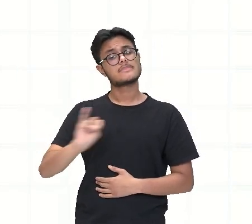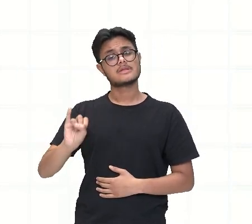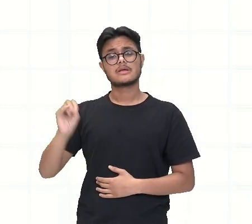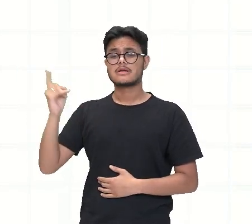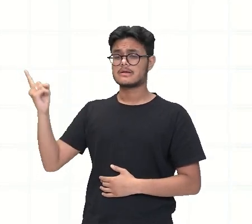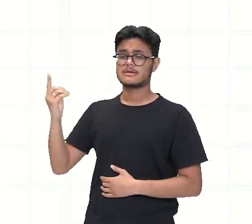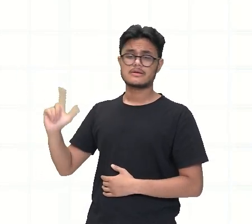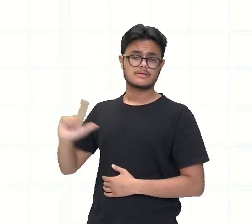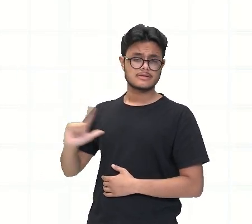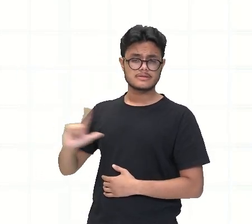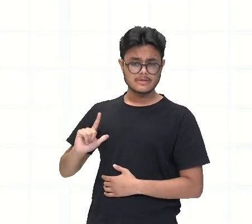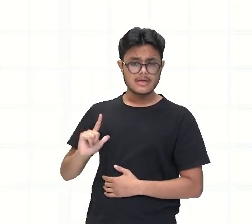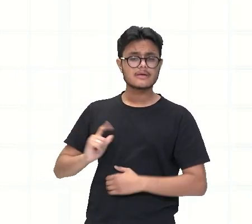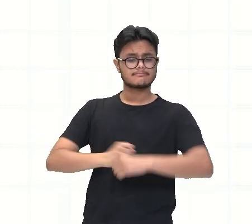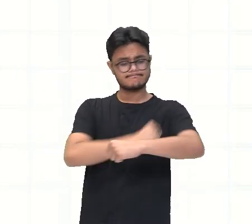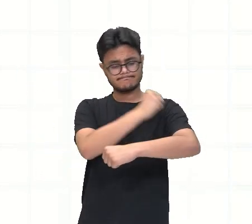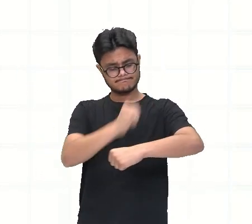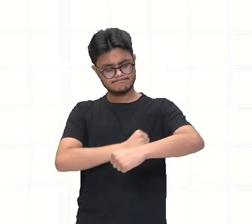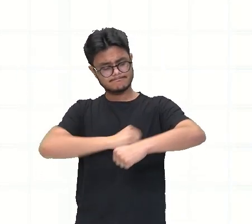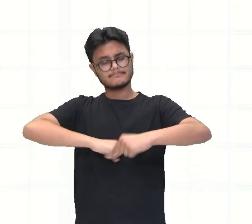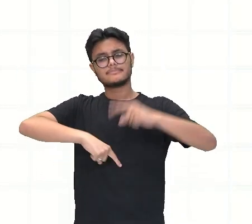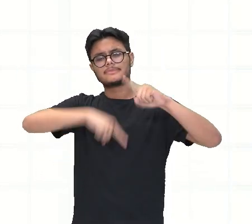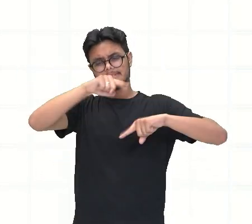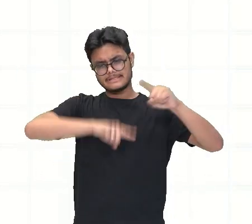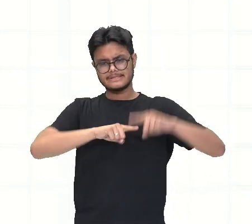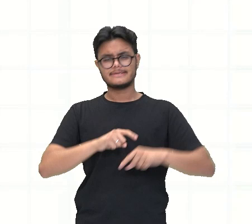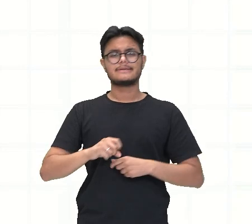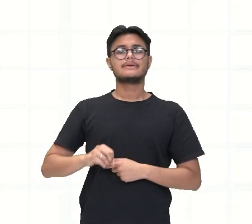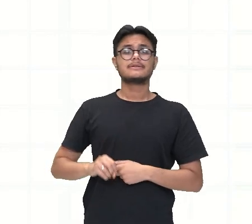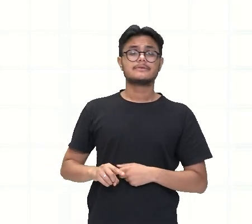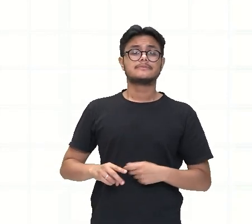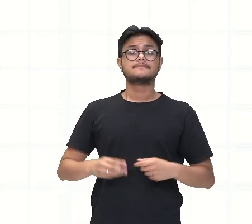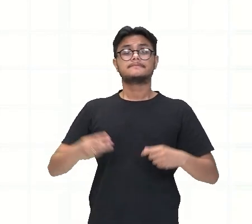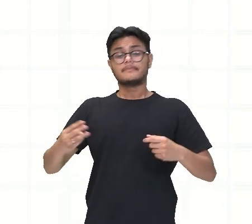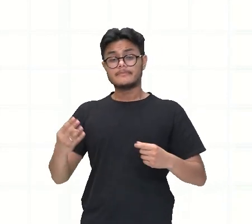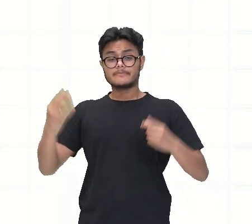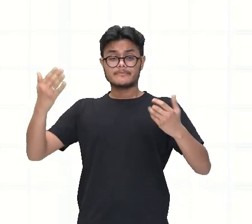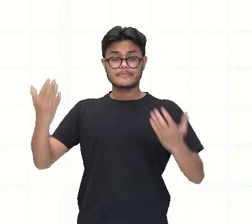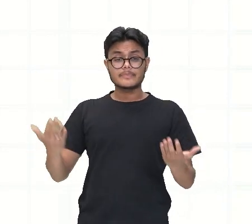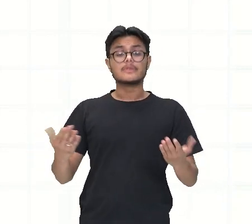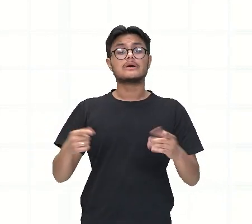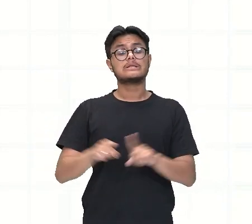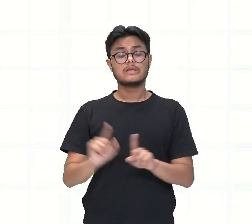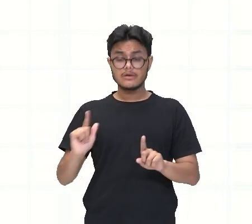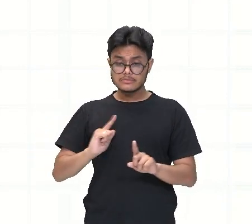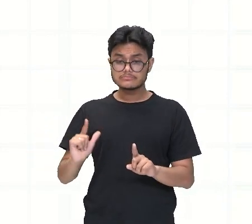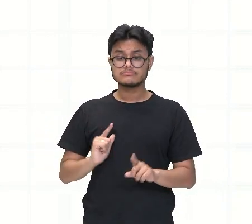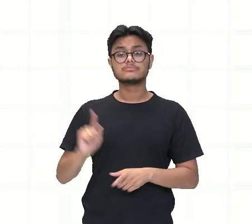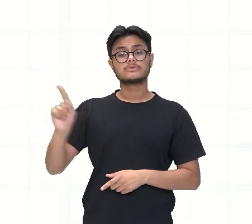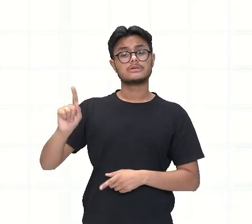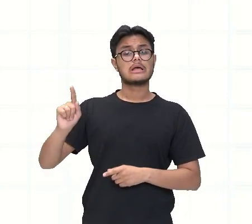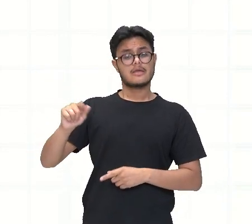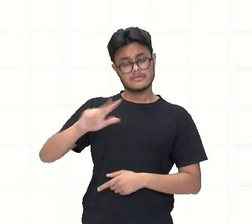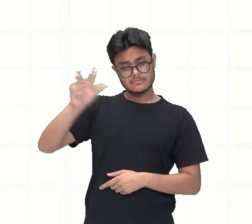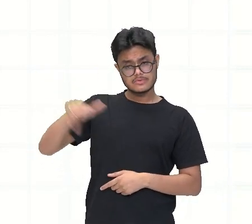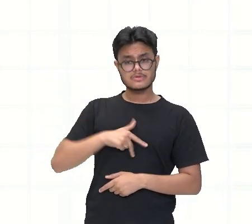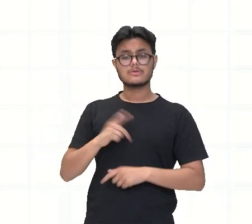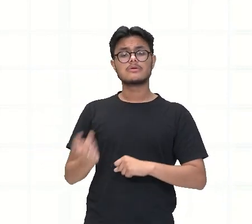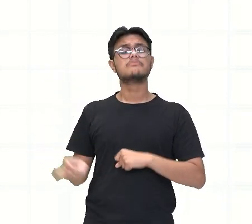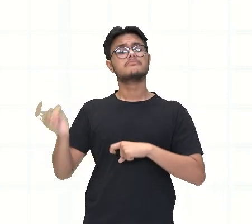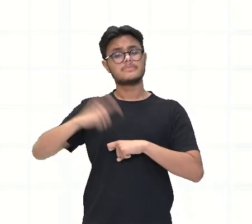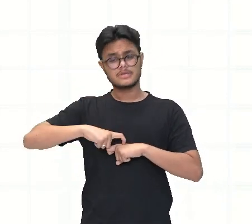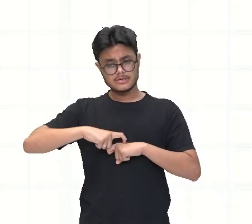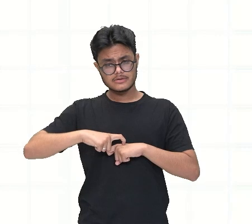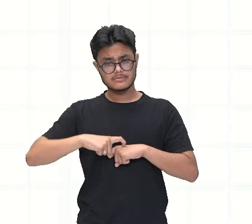o cesto com desenho de escorpião, significa que ele tinha contato com o espírito do escorpião e que as coisas